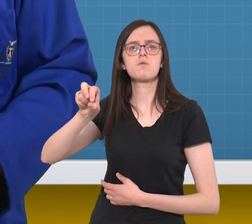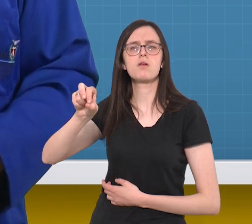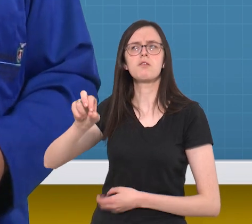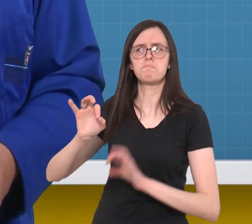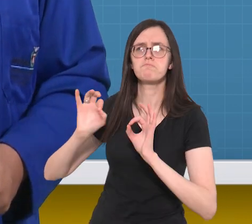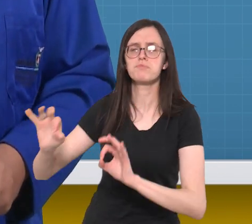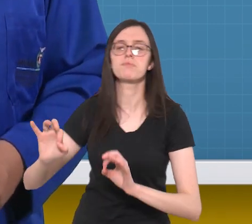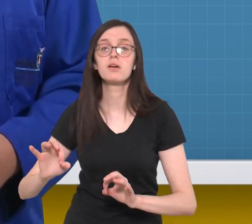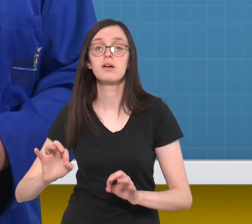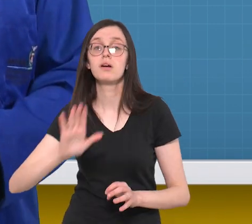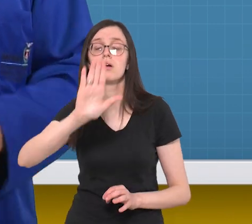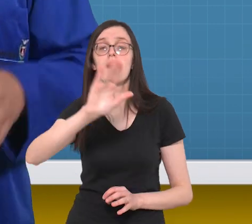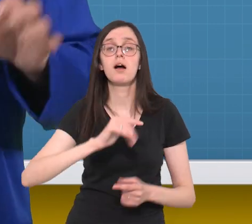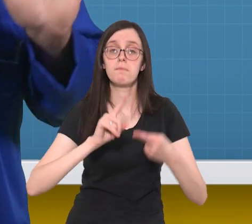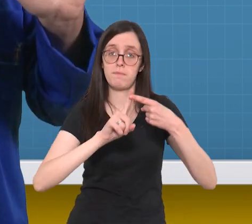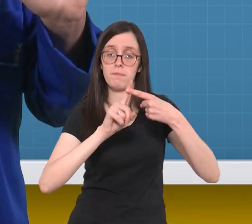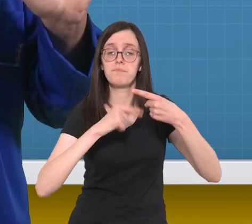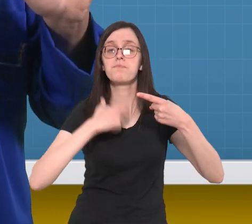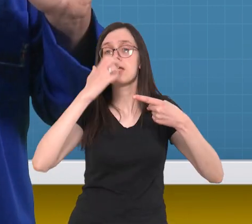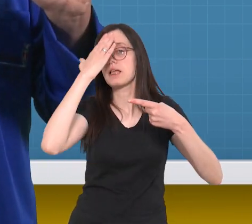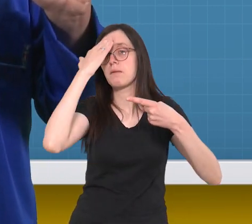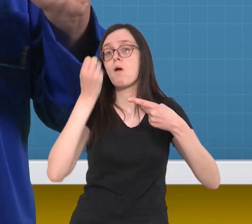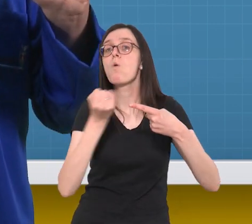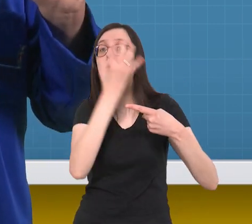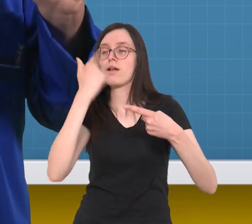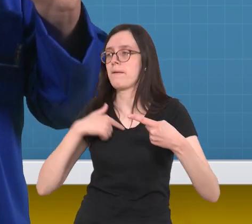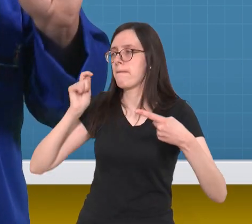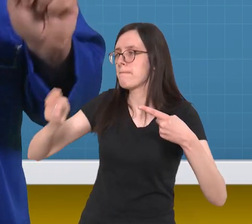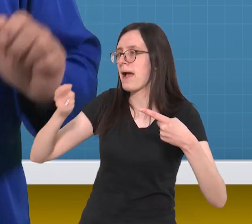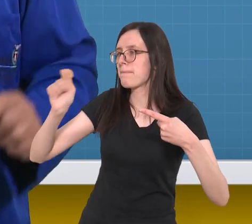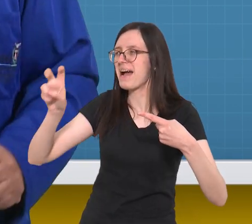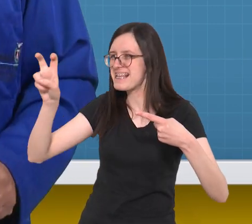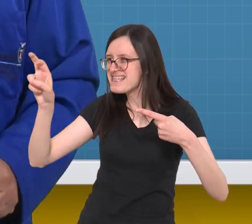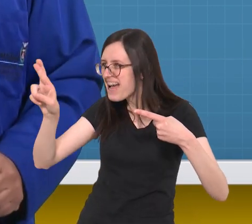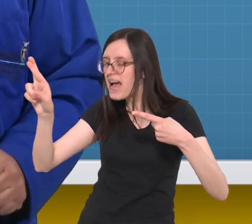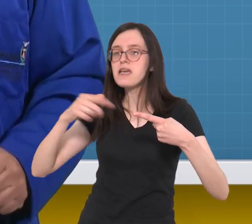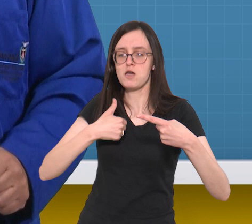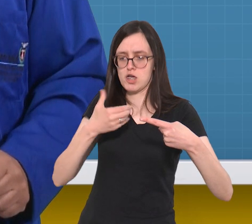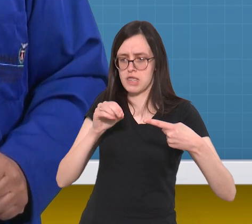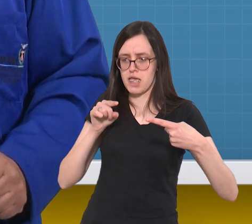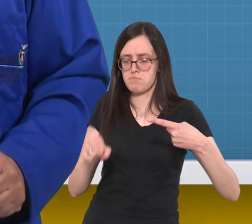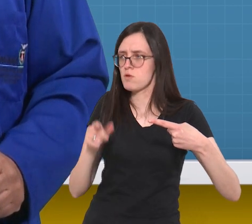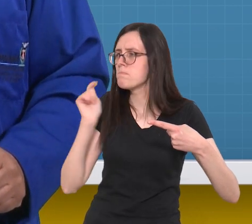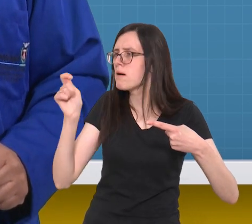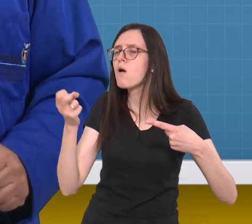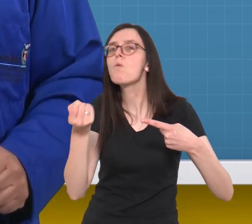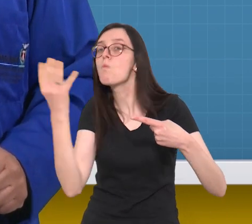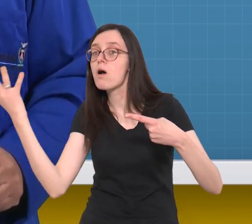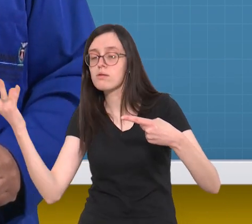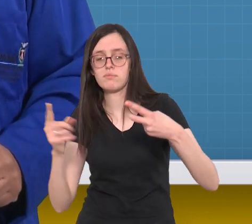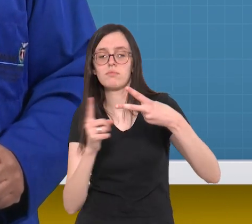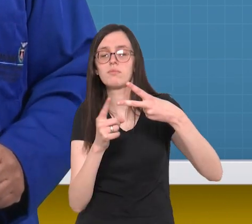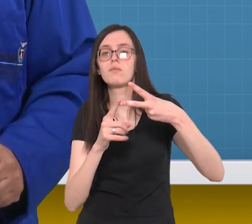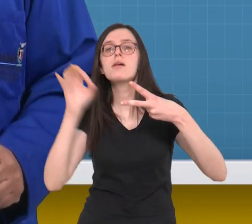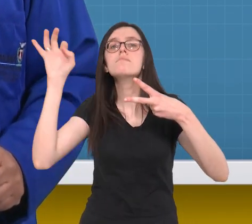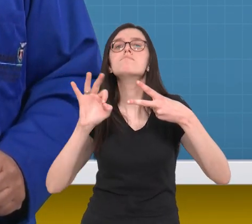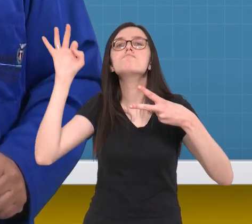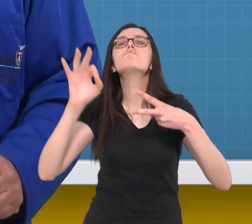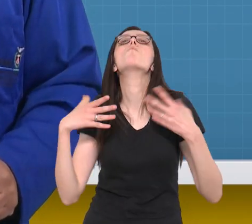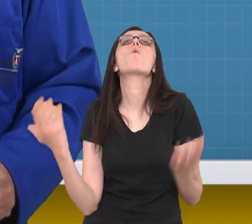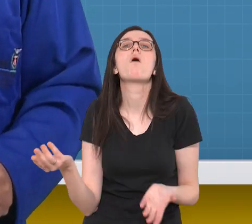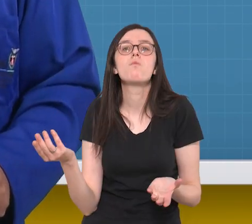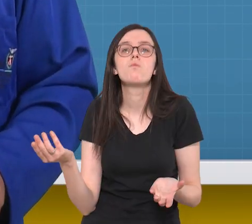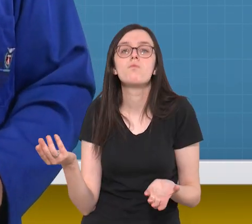6,50. Então o que eu quero saber? Quantas ações eu posso comprar a 5 reais e quanto eu vou ganhar